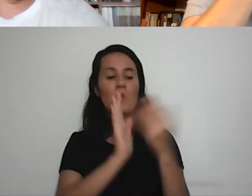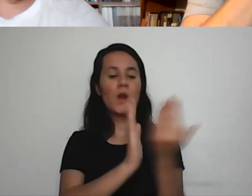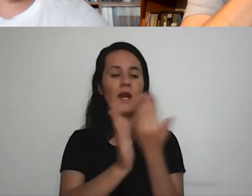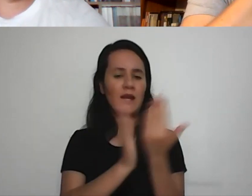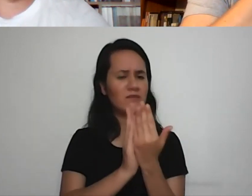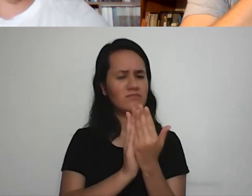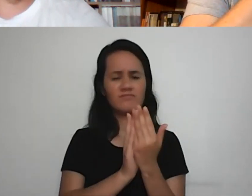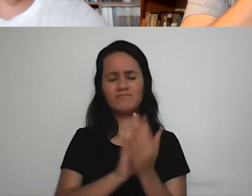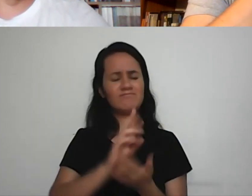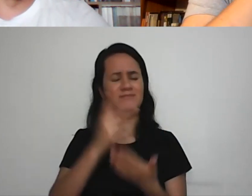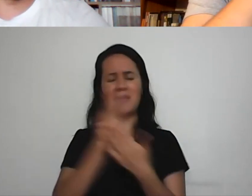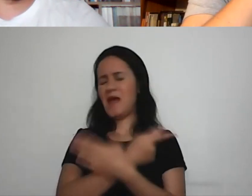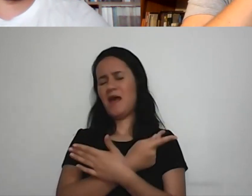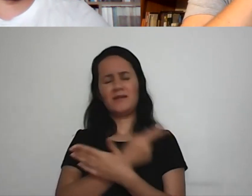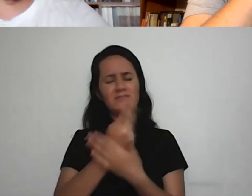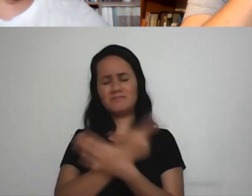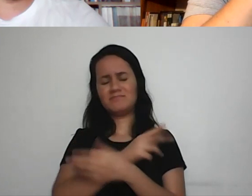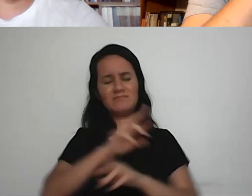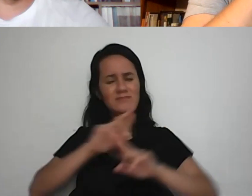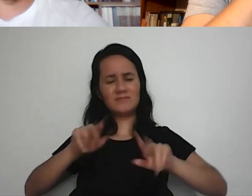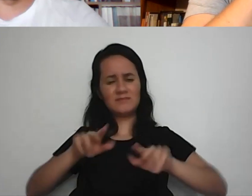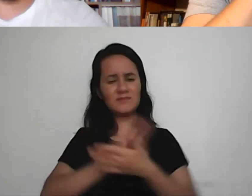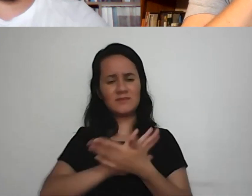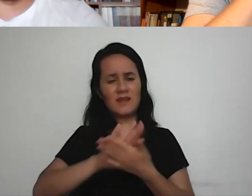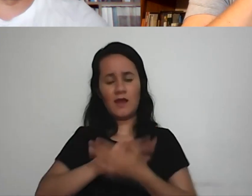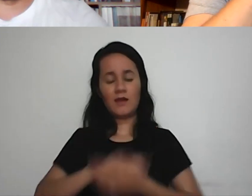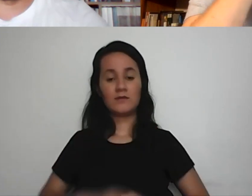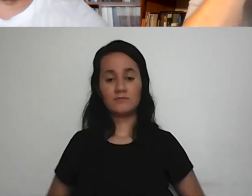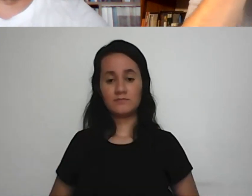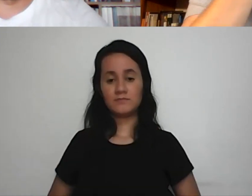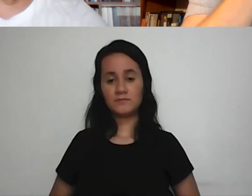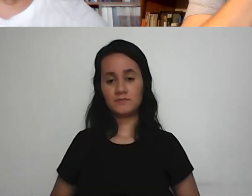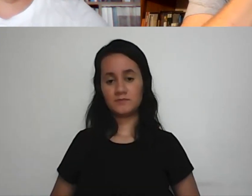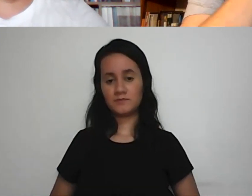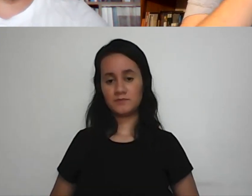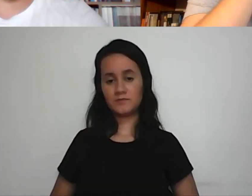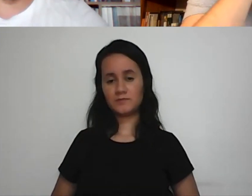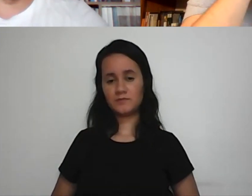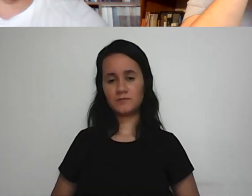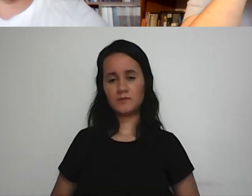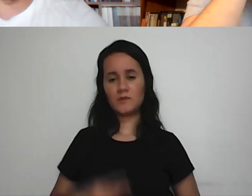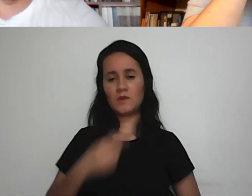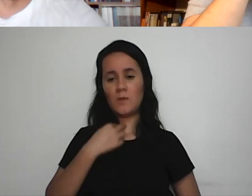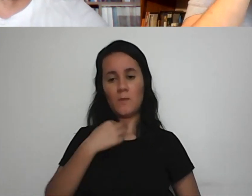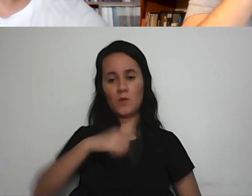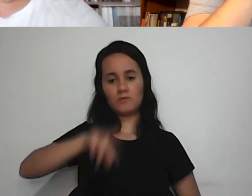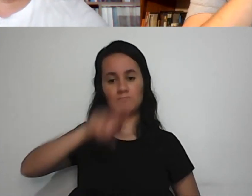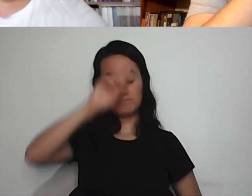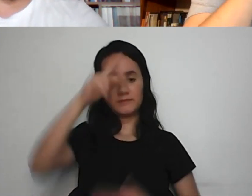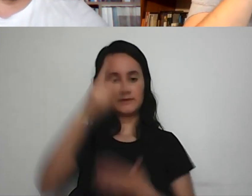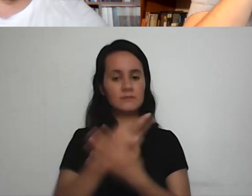é um erro, eu acho um erro terrível, né? Não podemos cometer, né?